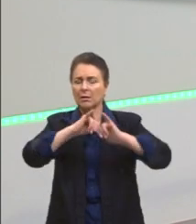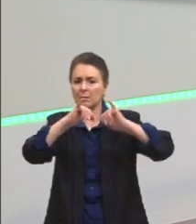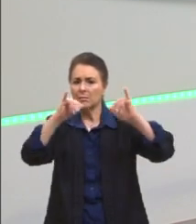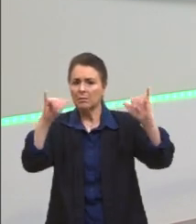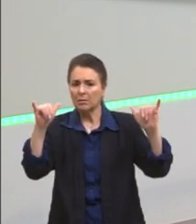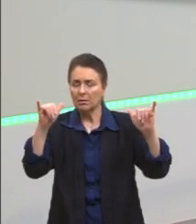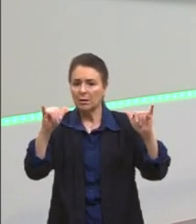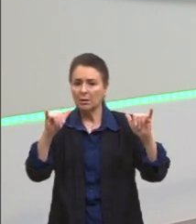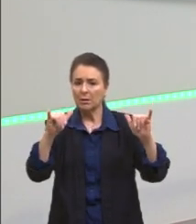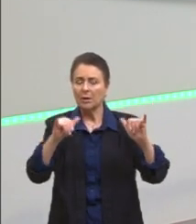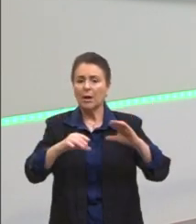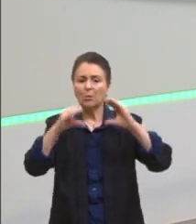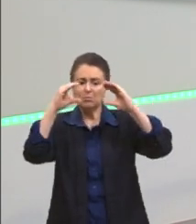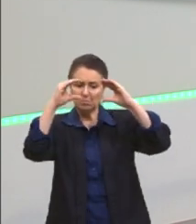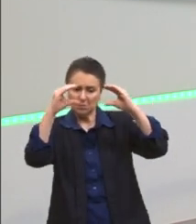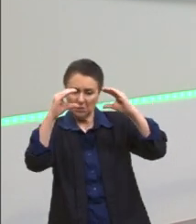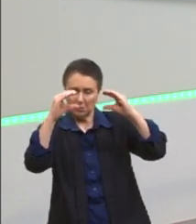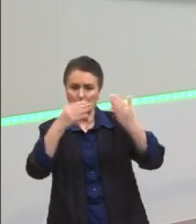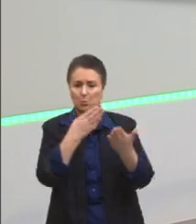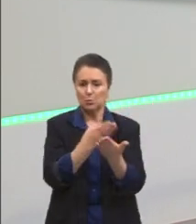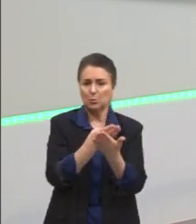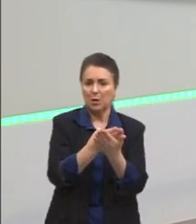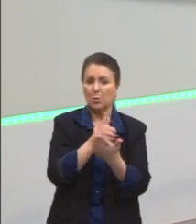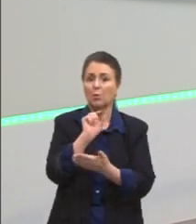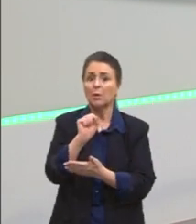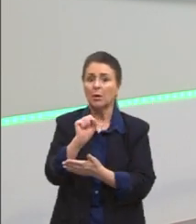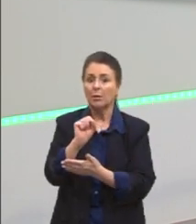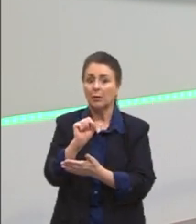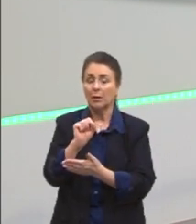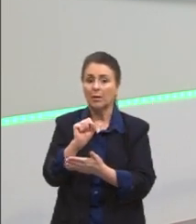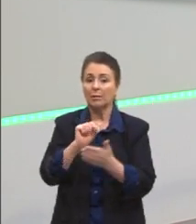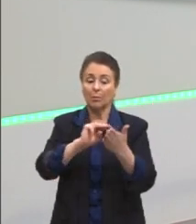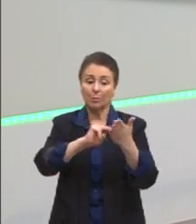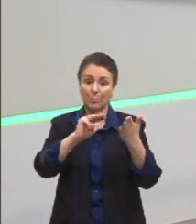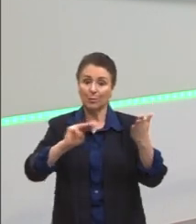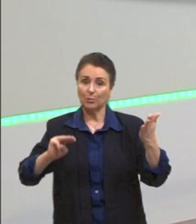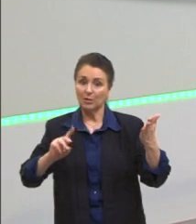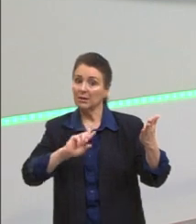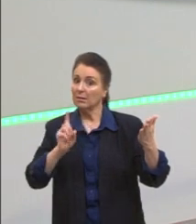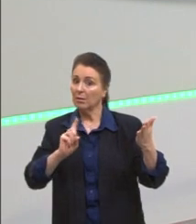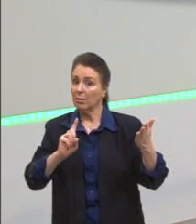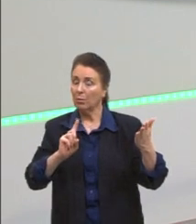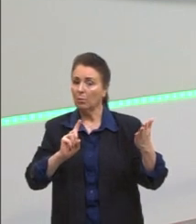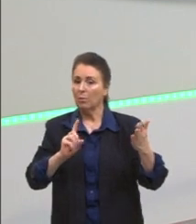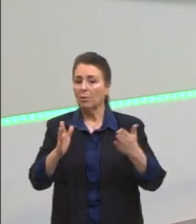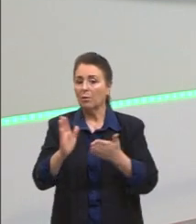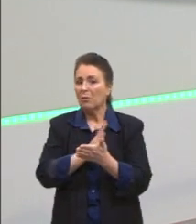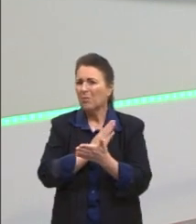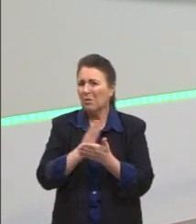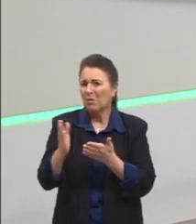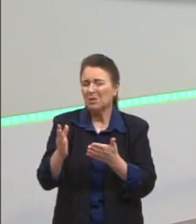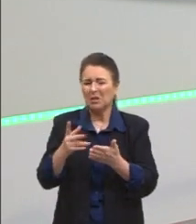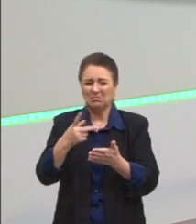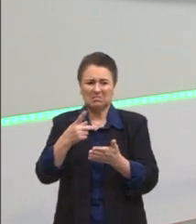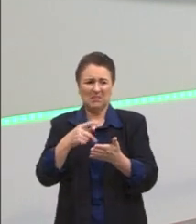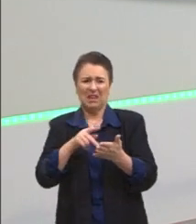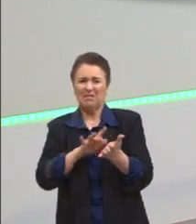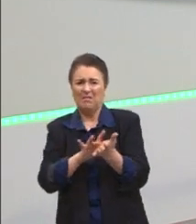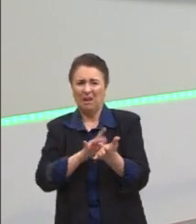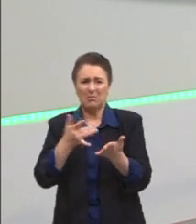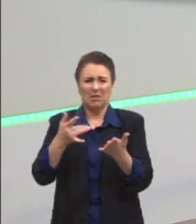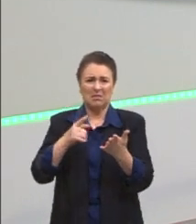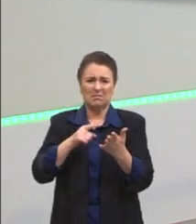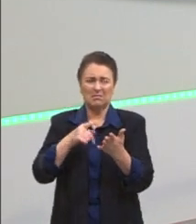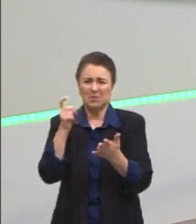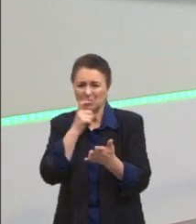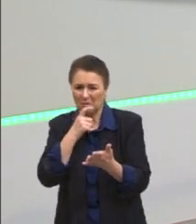do estudo né Nós temos uma disciplina de estudo seja uma metodologia e não algo que seja pejorativo né Para nós a disciplina